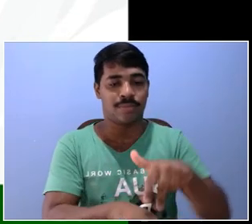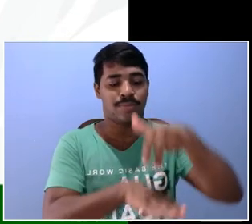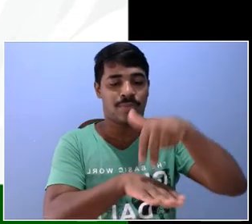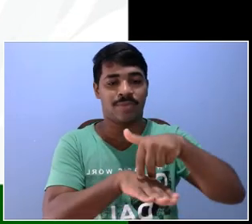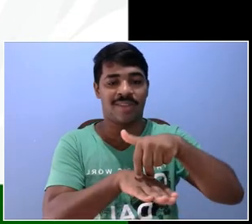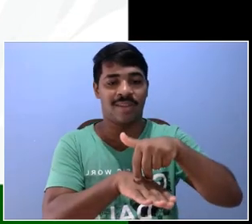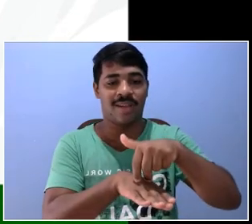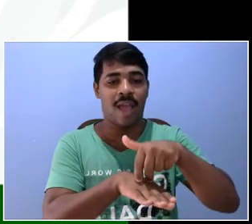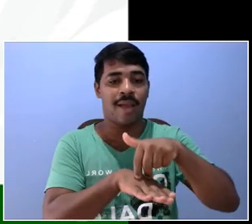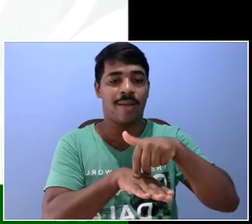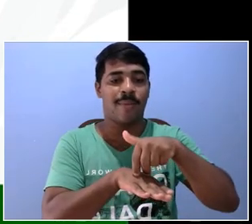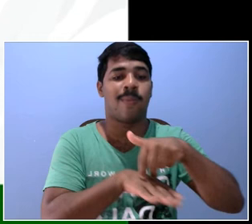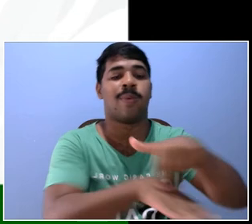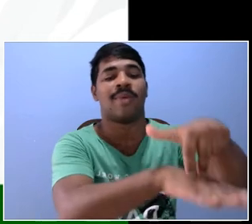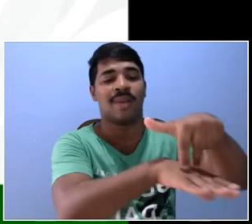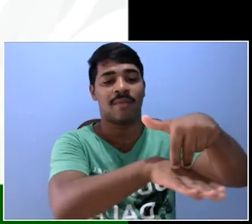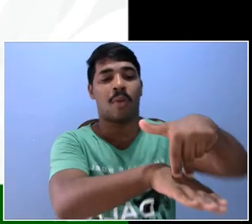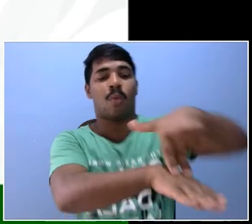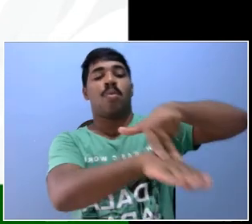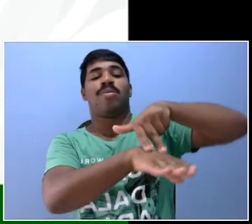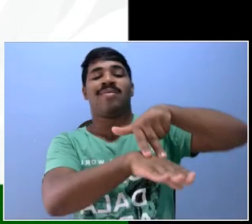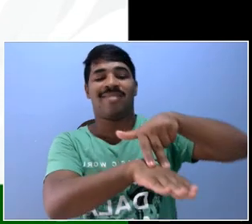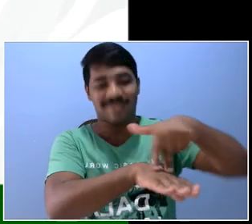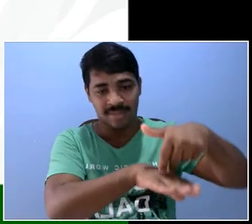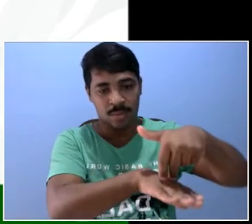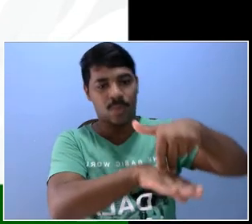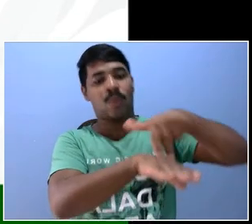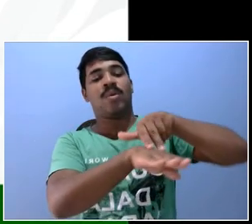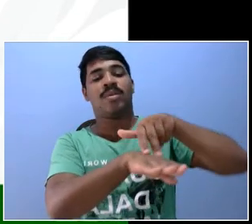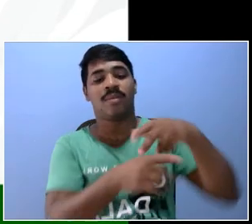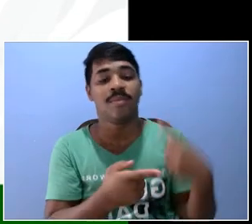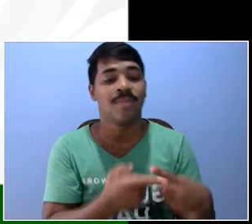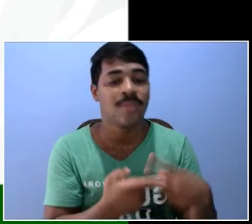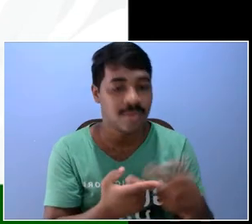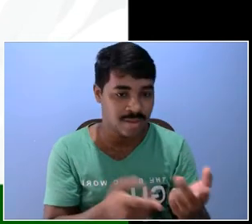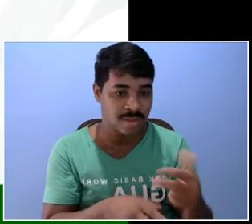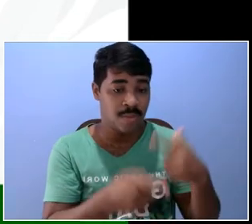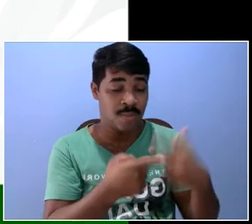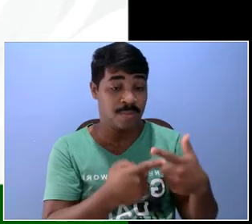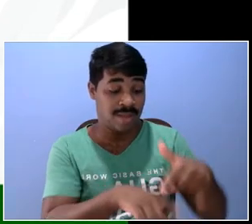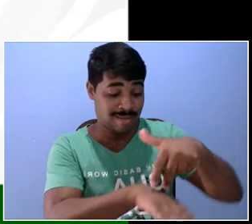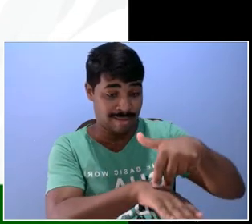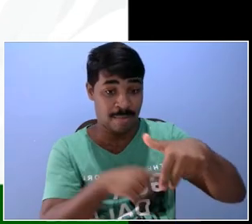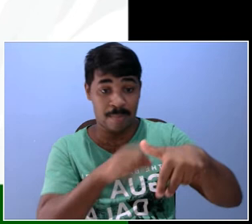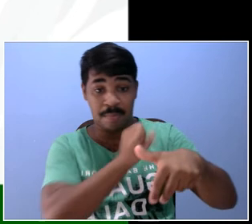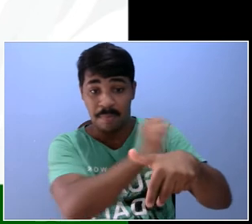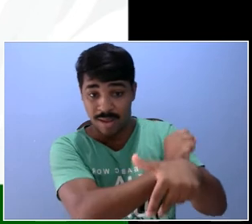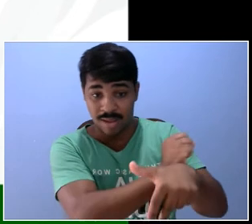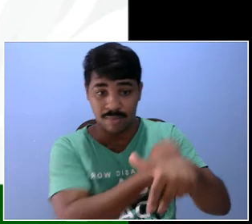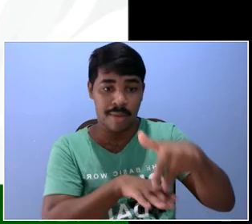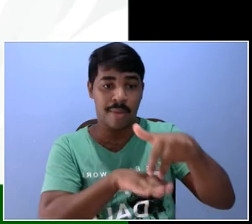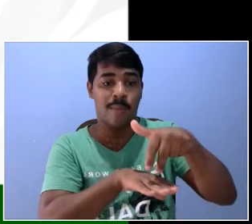parado, mas houve um movimento, houve uma variação na quantidade de movimento, consequentemente esse corpo